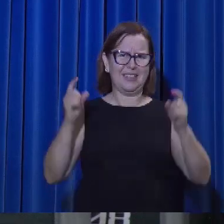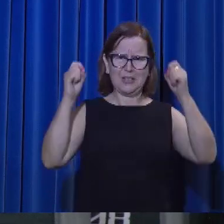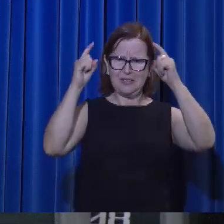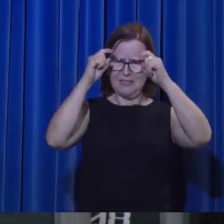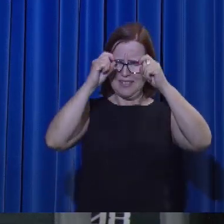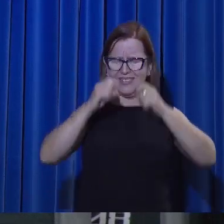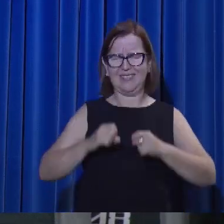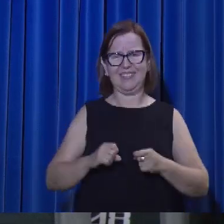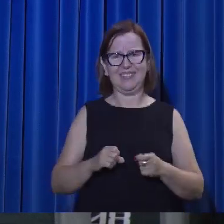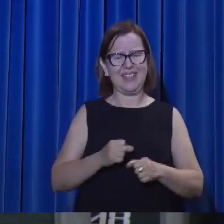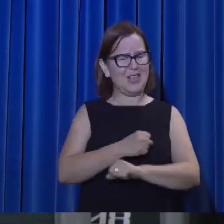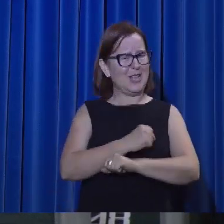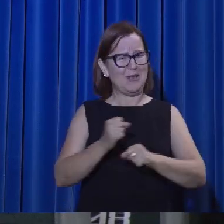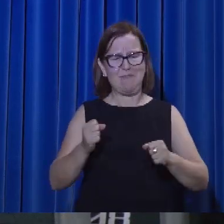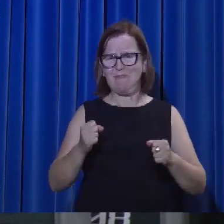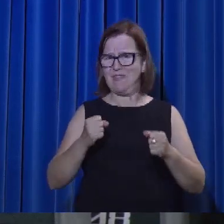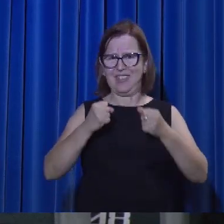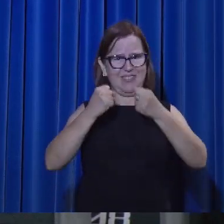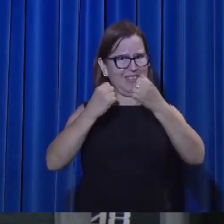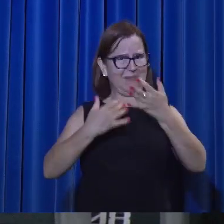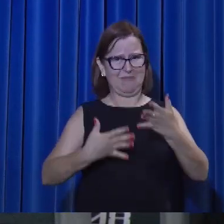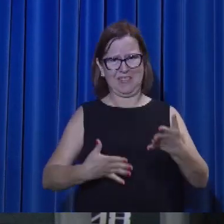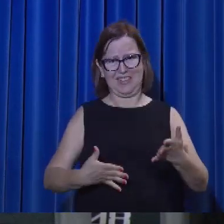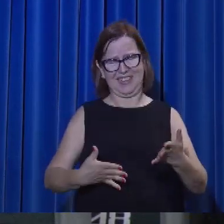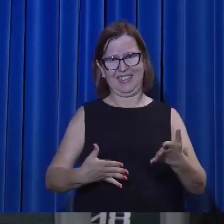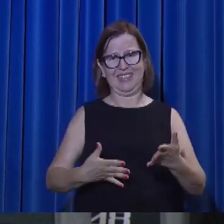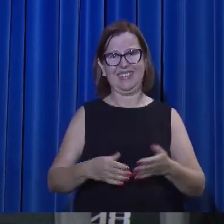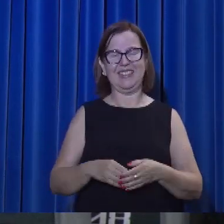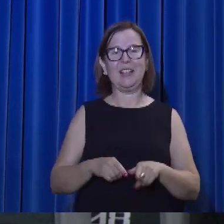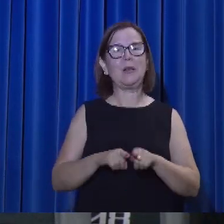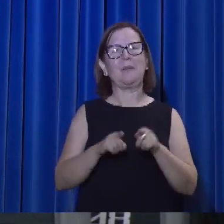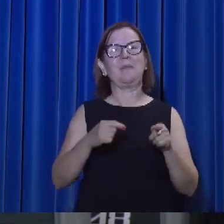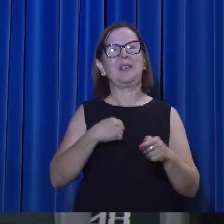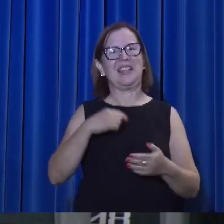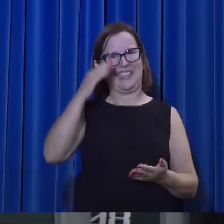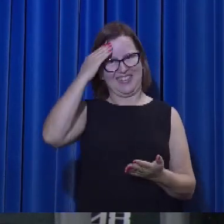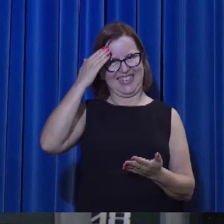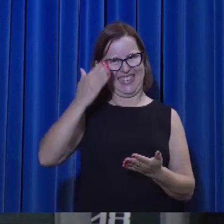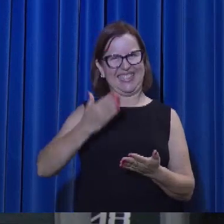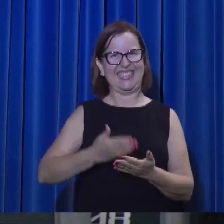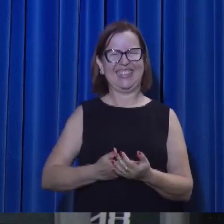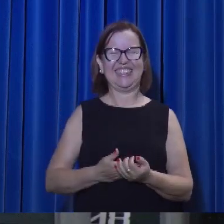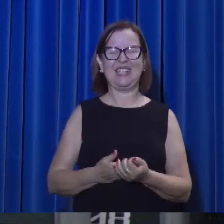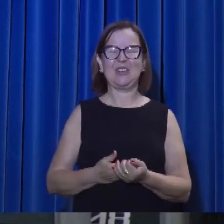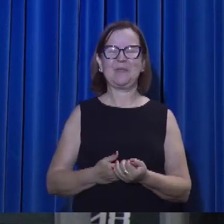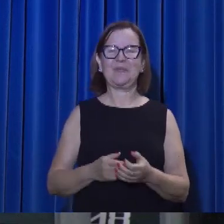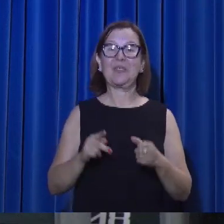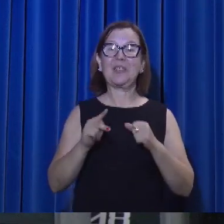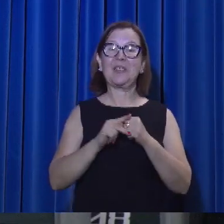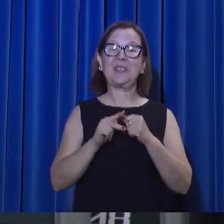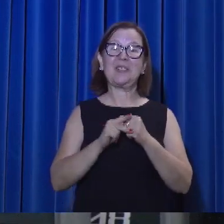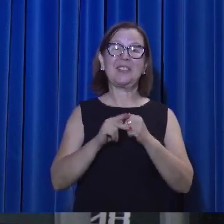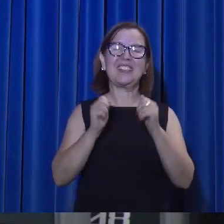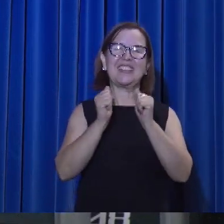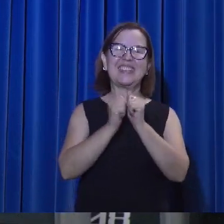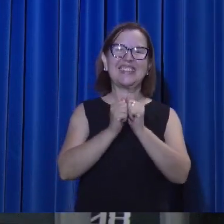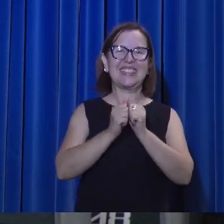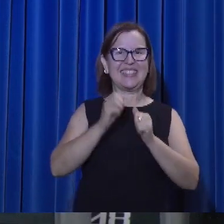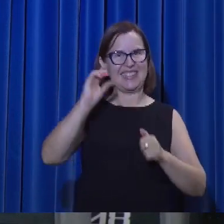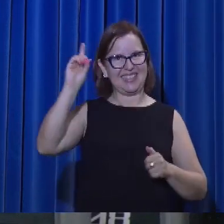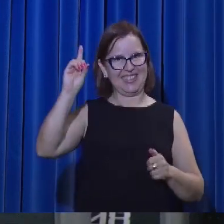consegue explicar isso? Não, não consigo. Não consigo, mas eu creio. E o Verbo estava com Deus e o Verbo